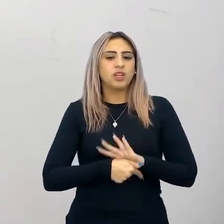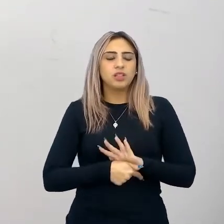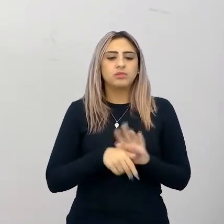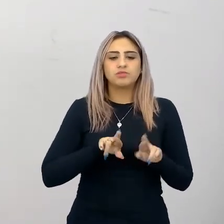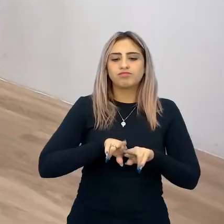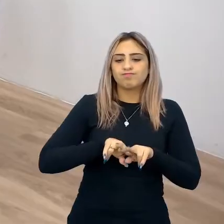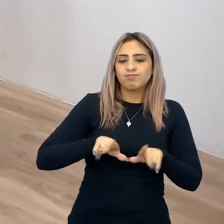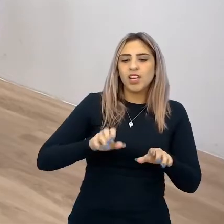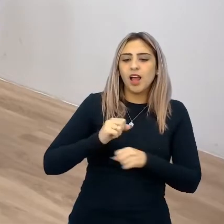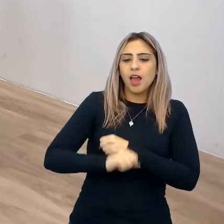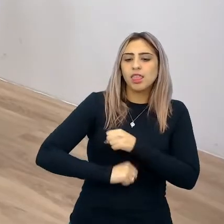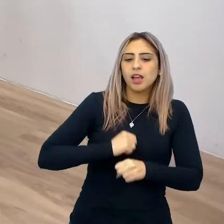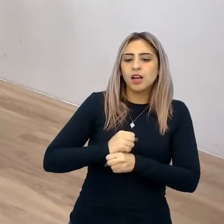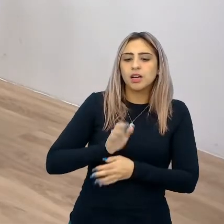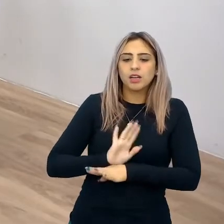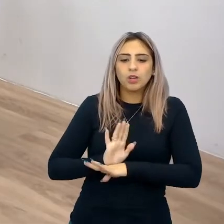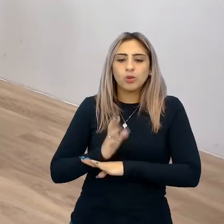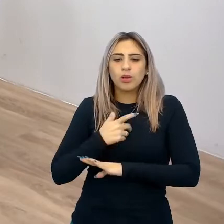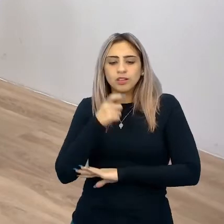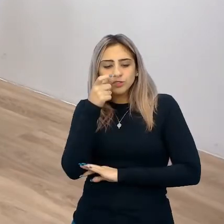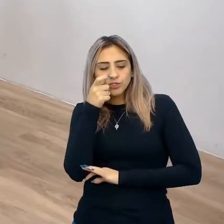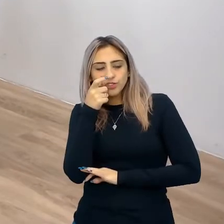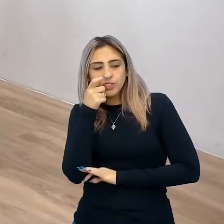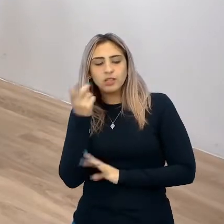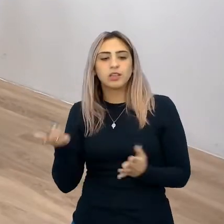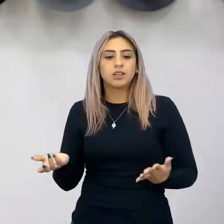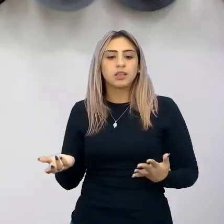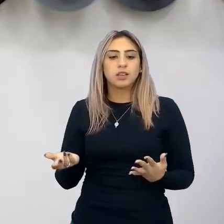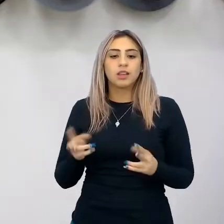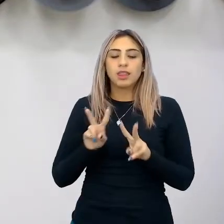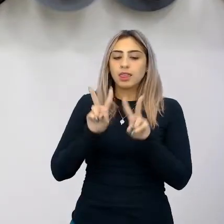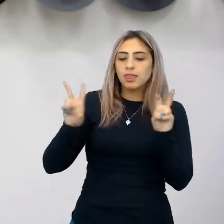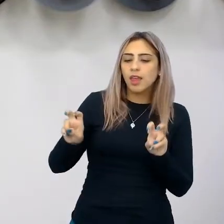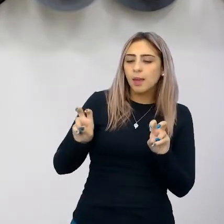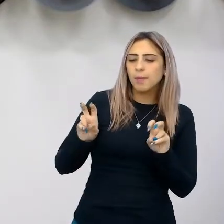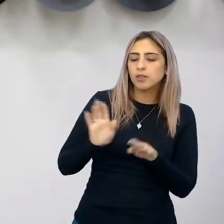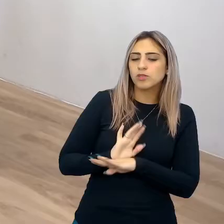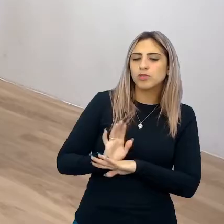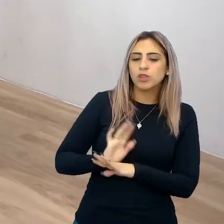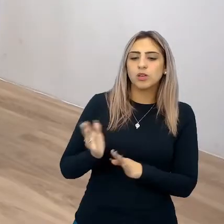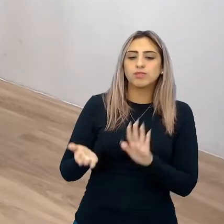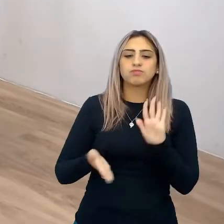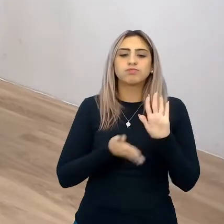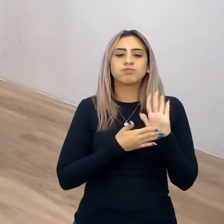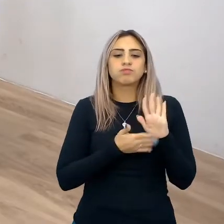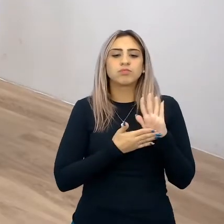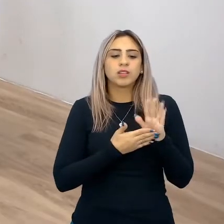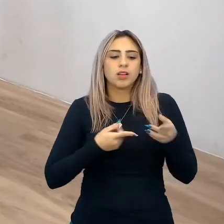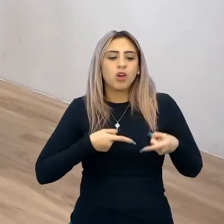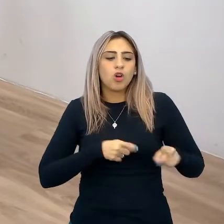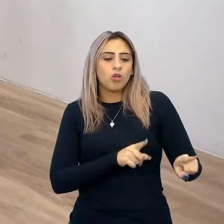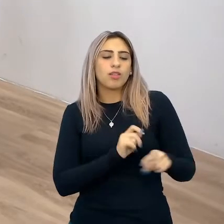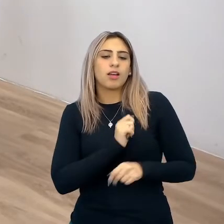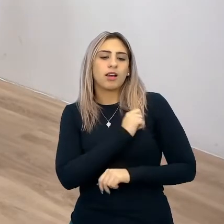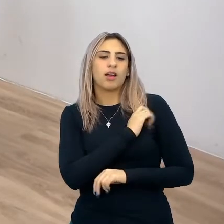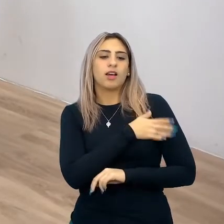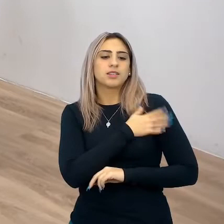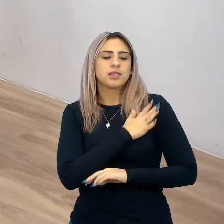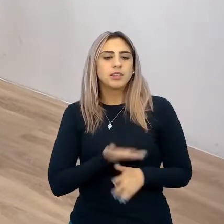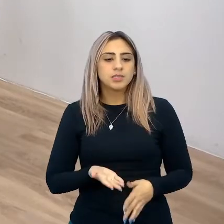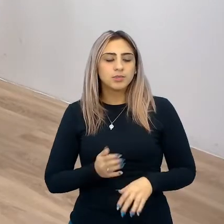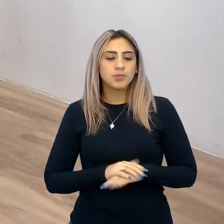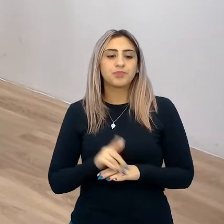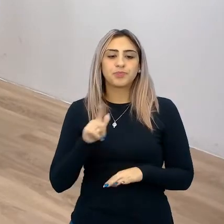montar uma apresentação de cada filme, né? Isso, por temas, filmes, Sim. pauta antirracista. Aí tem uma